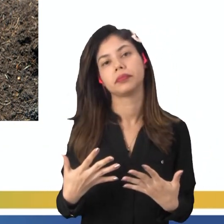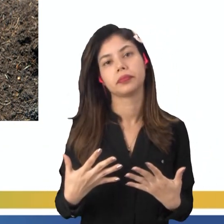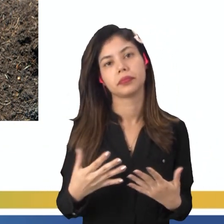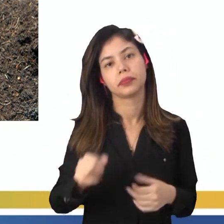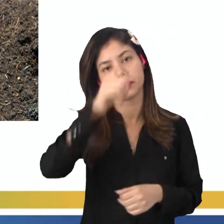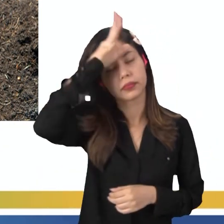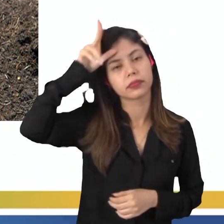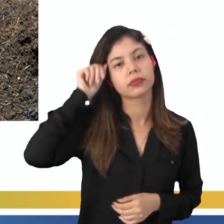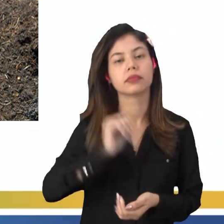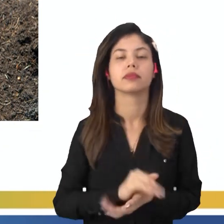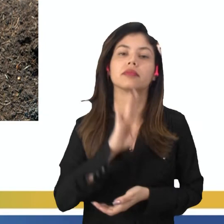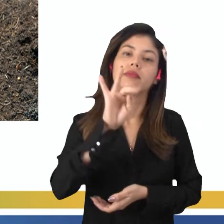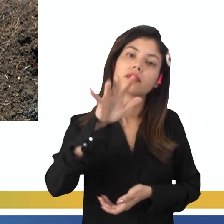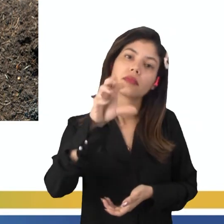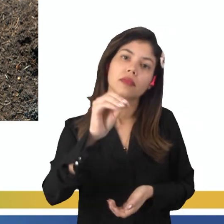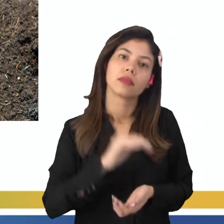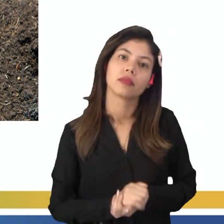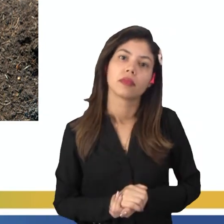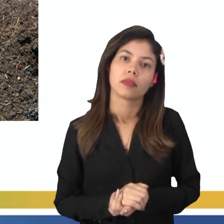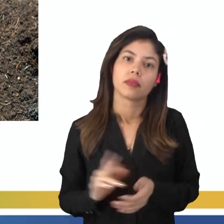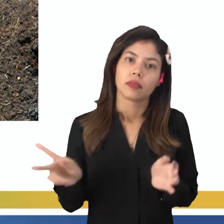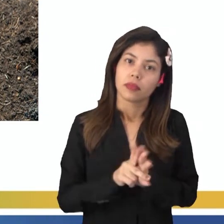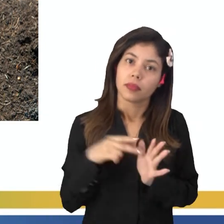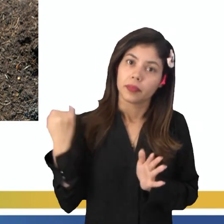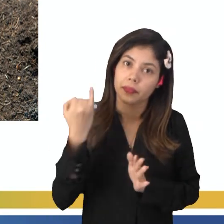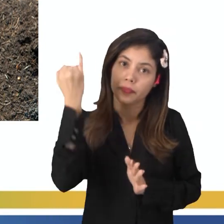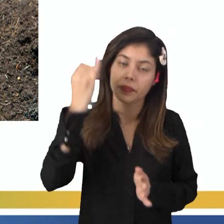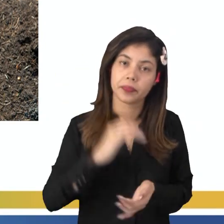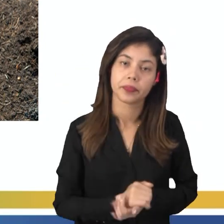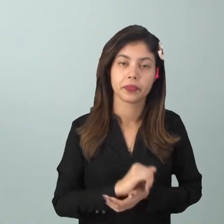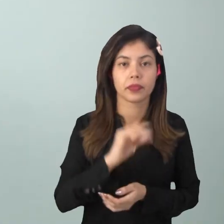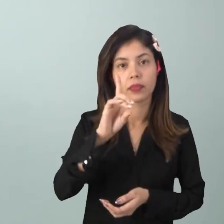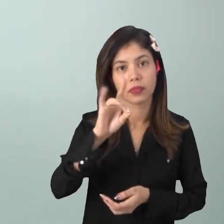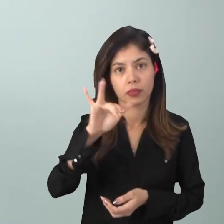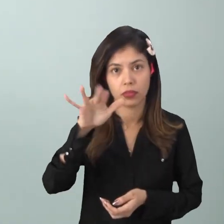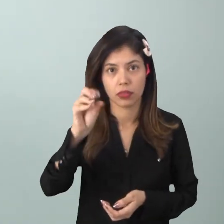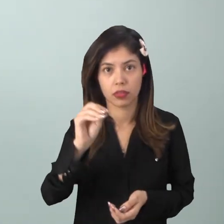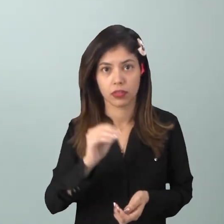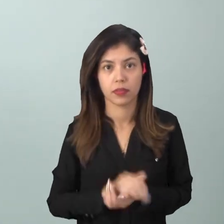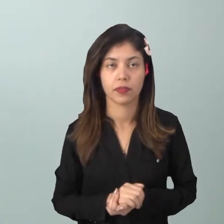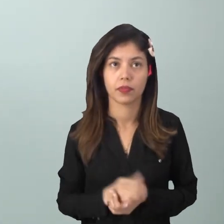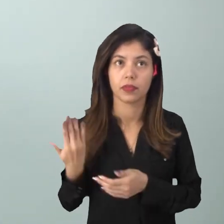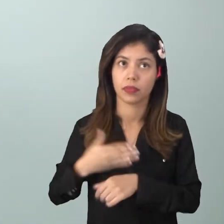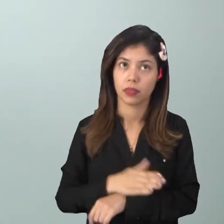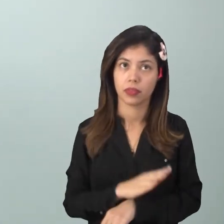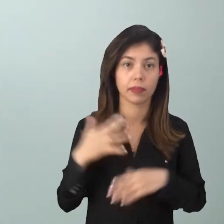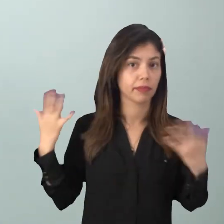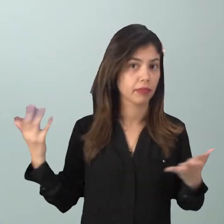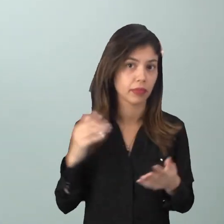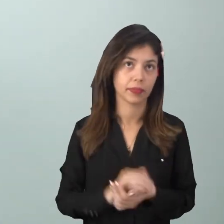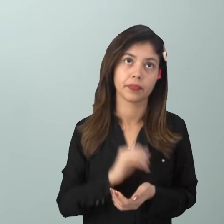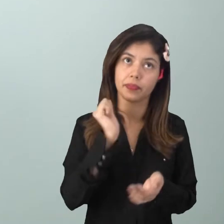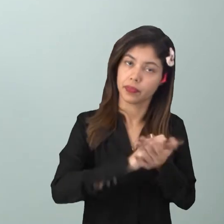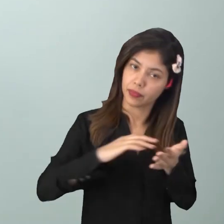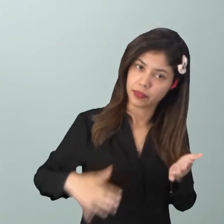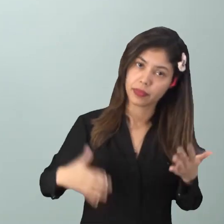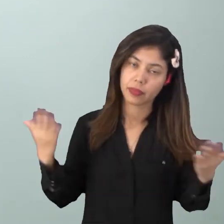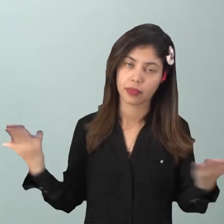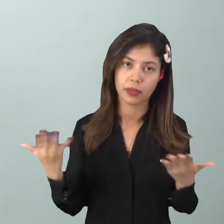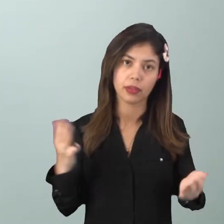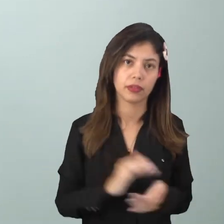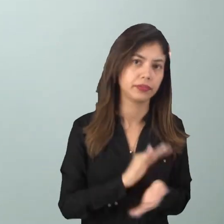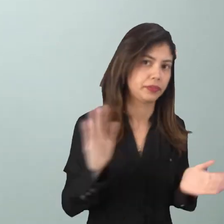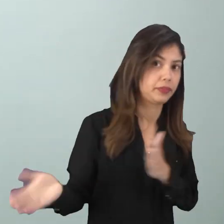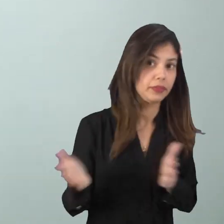sobre a Amazônia, sobre o bioma Amazônia, a sua importância da biodiversidade, e vamos entrar então no nosso